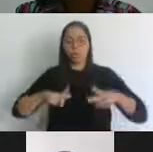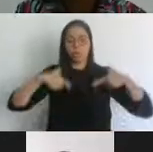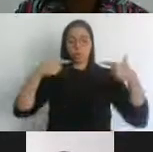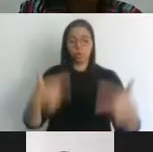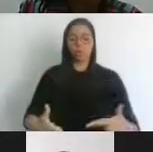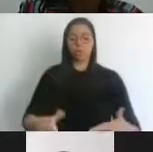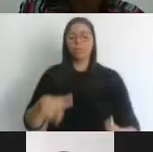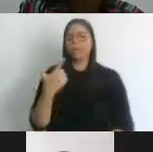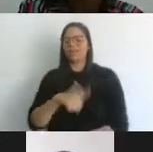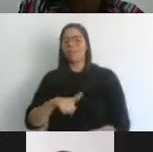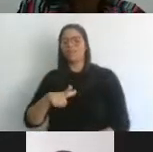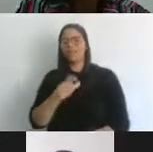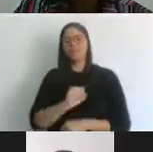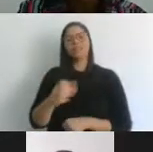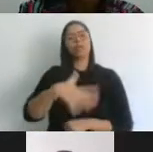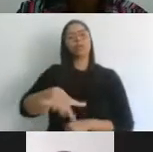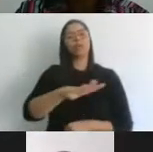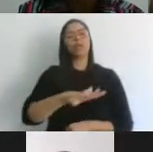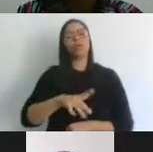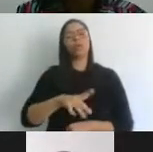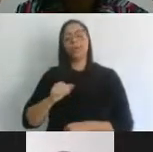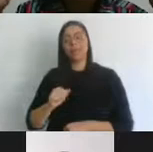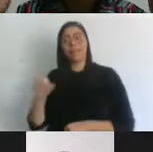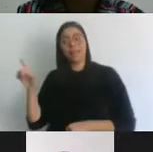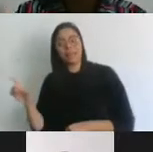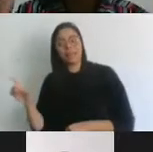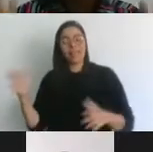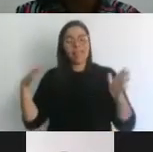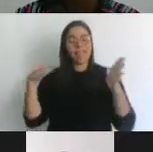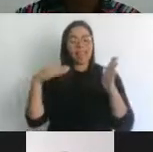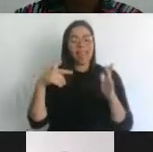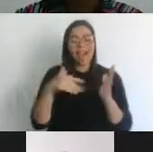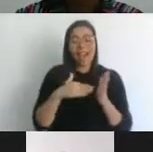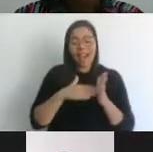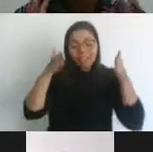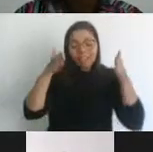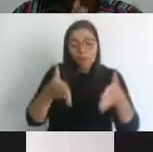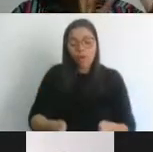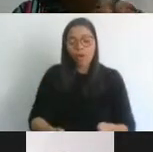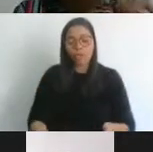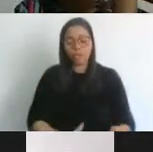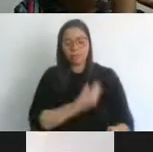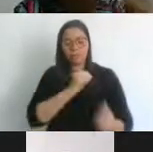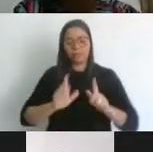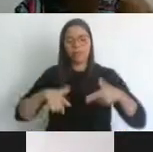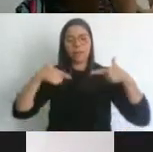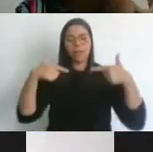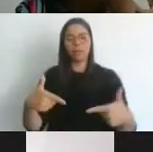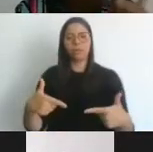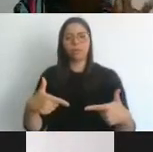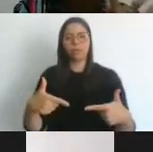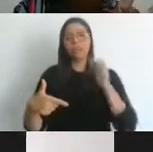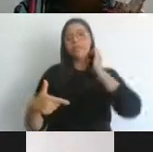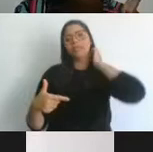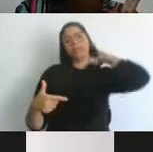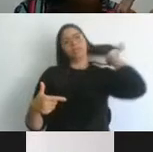que não houvesse a colônia e dali até hoje a gente vive nessa luta é isso que o próximo vai dizer sobre